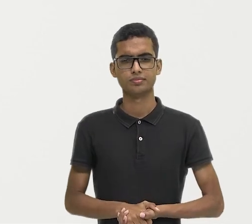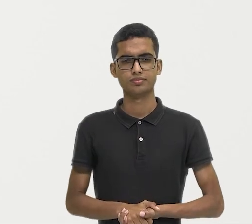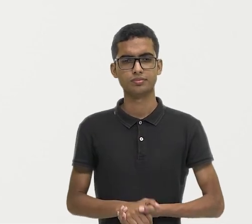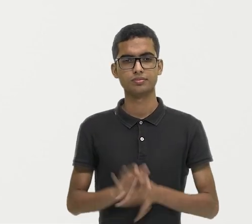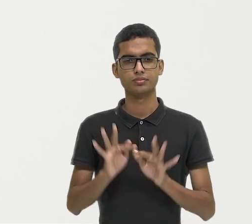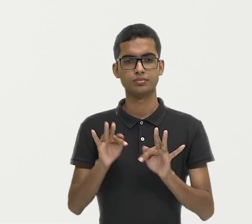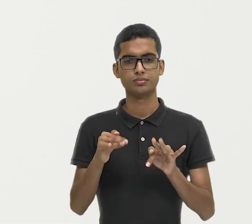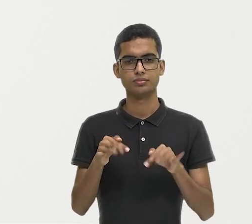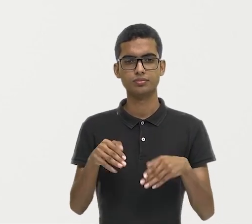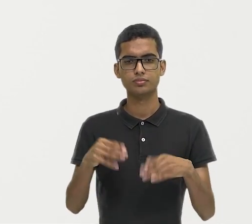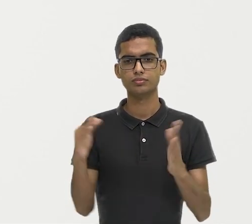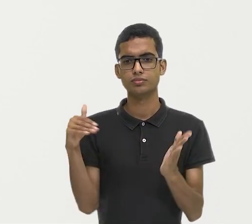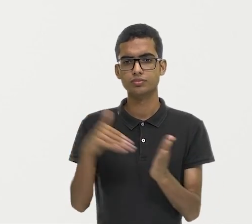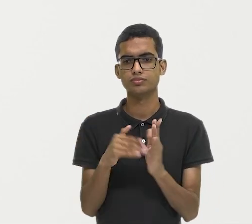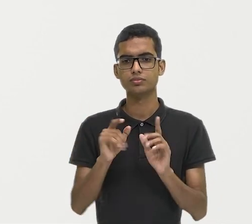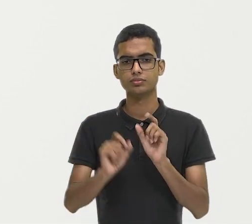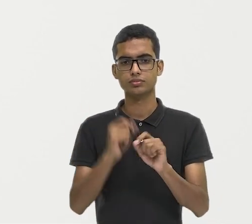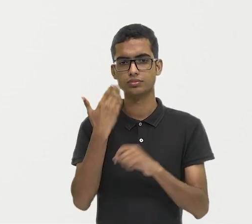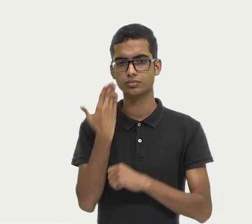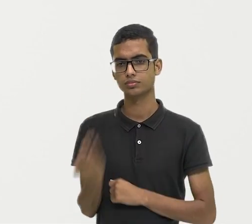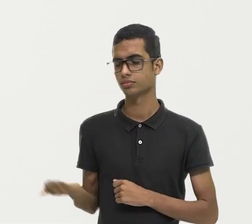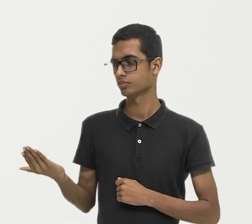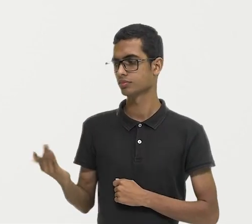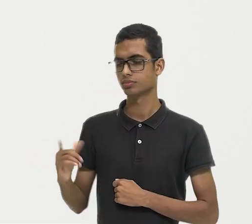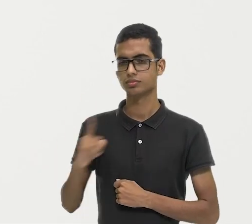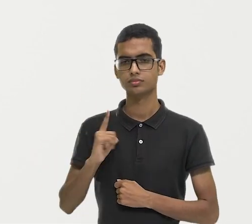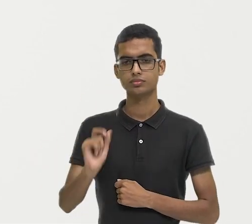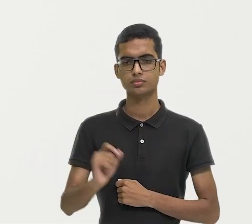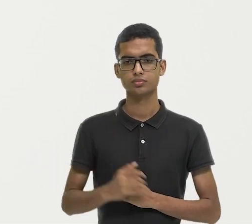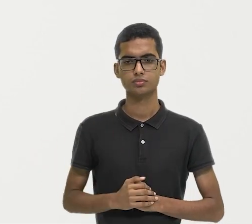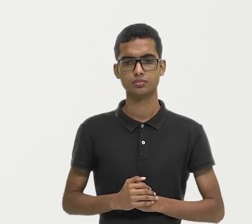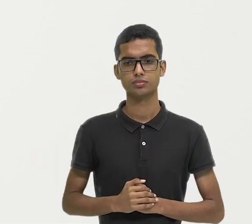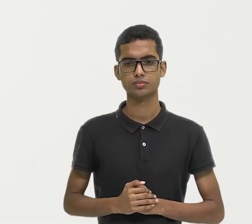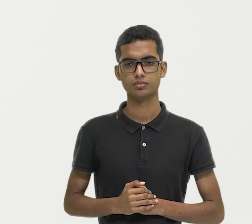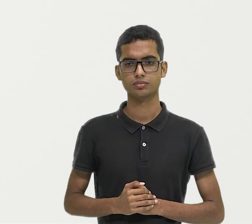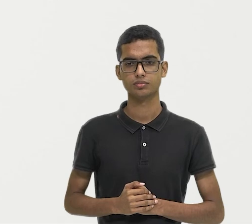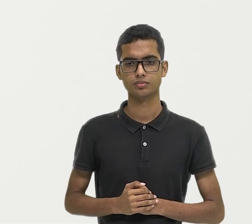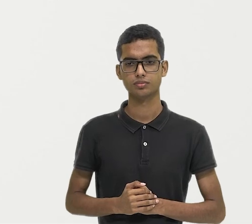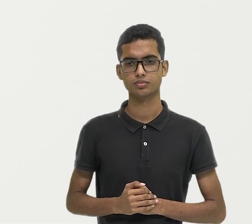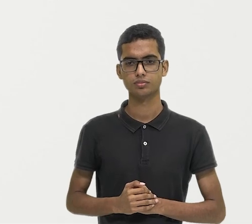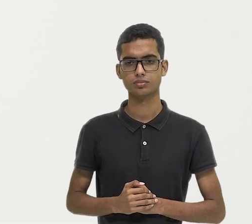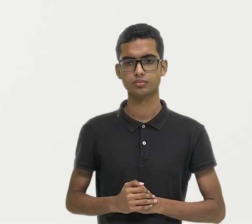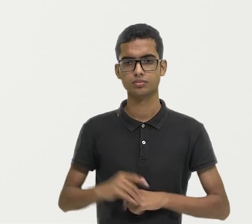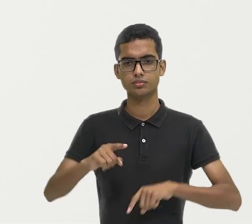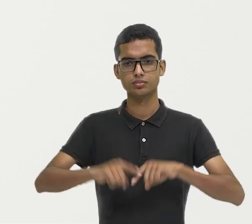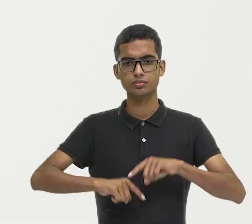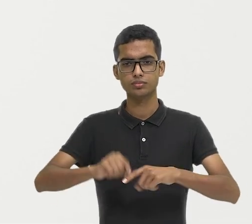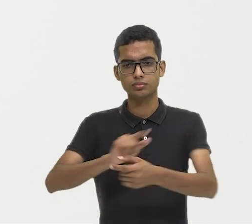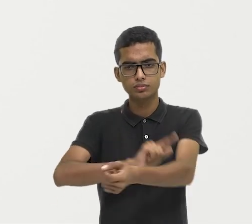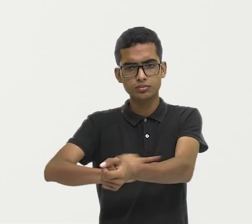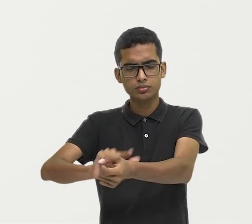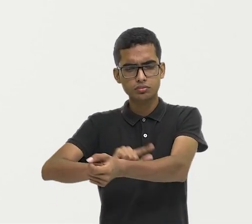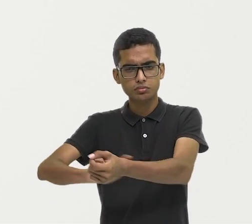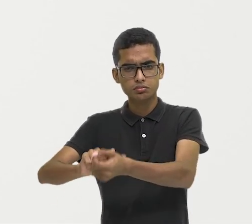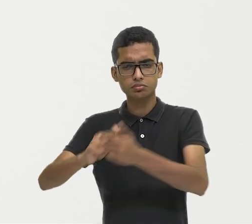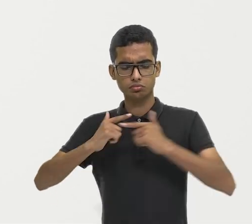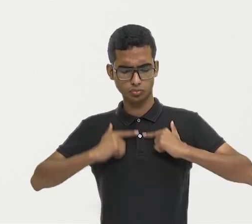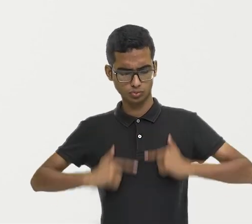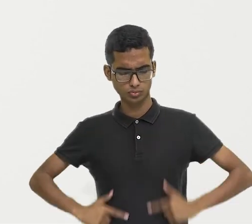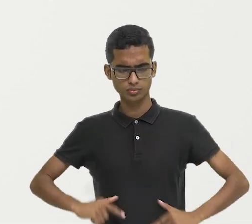está errado, tá bom? E, finalmente, nós temos aqui que verificar de